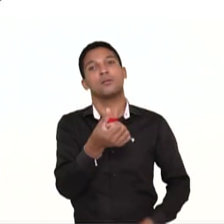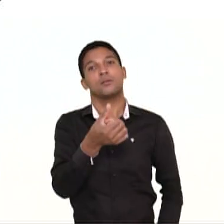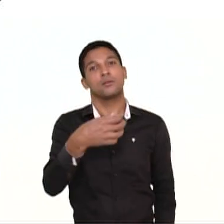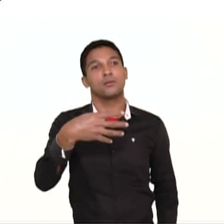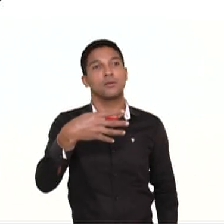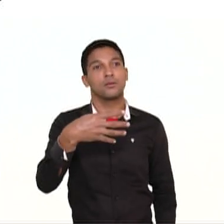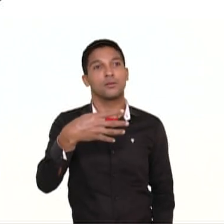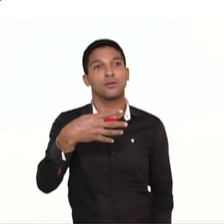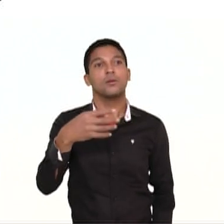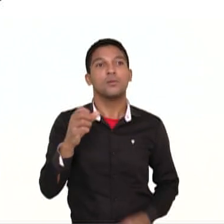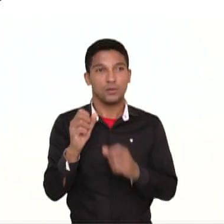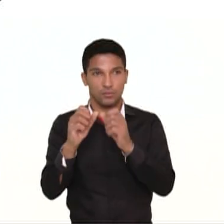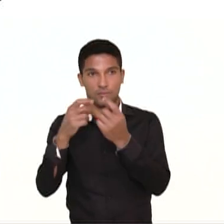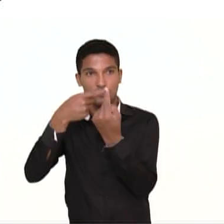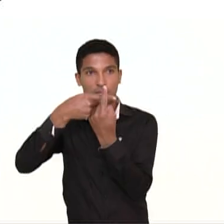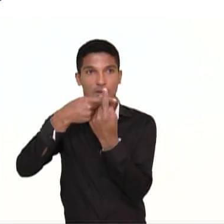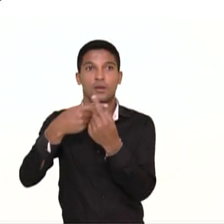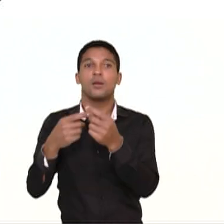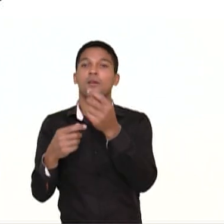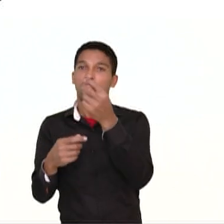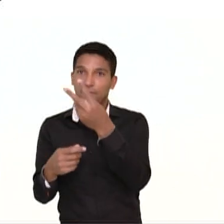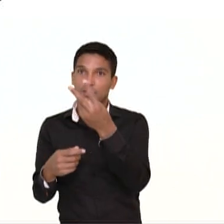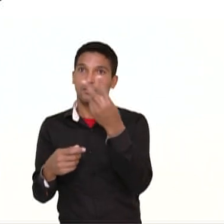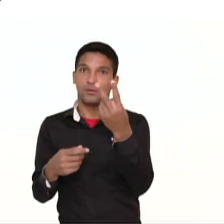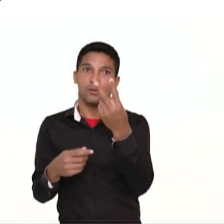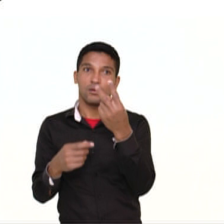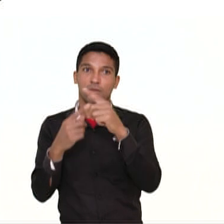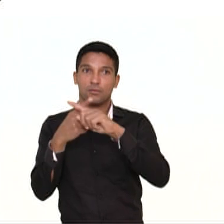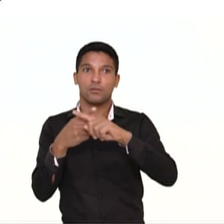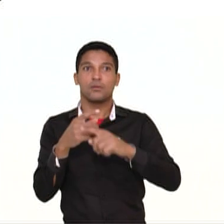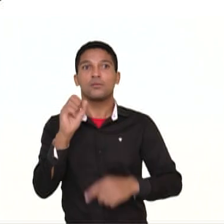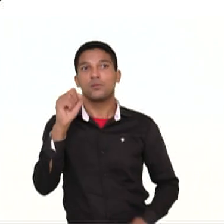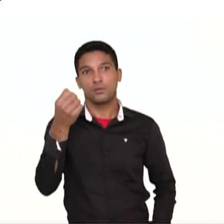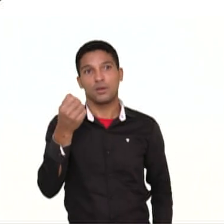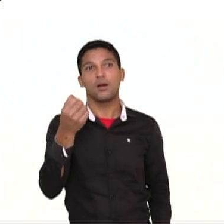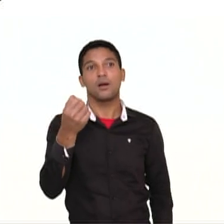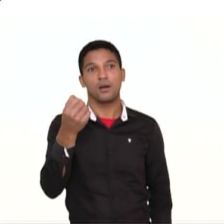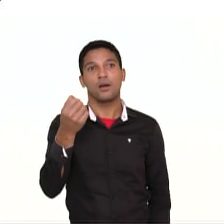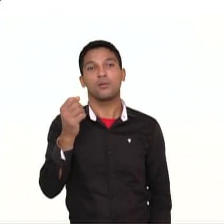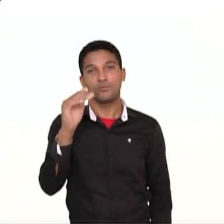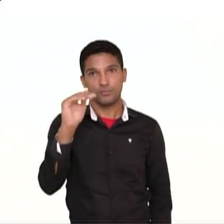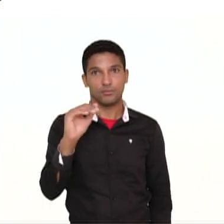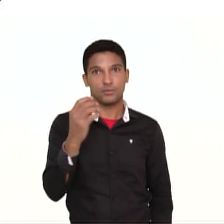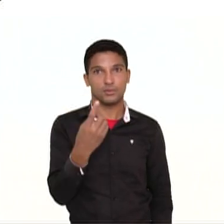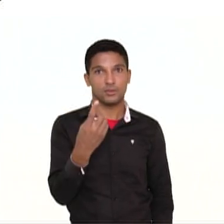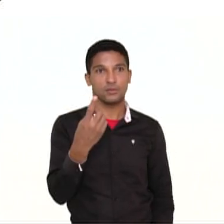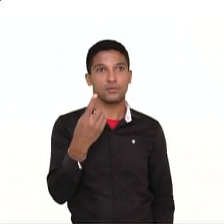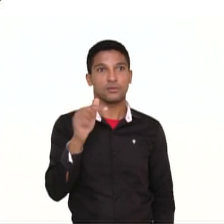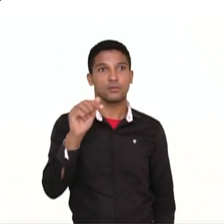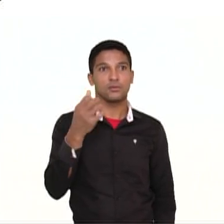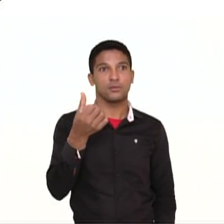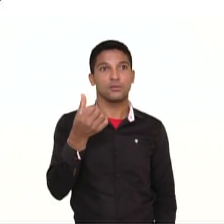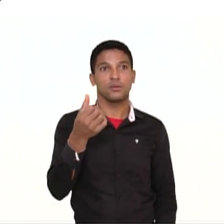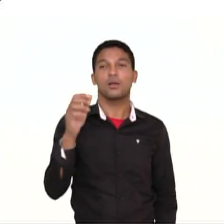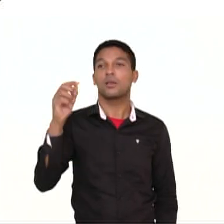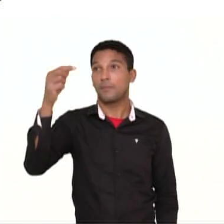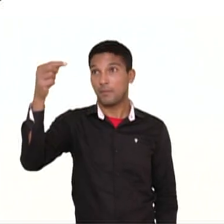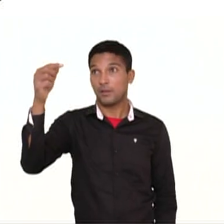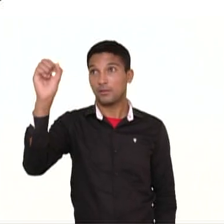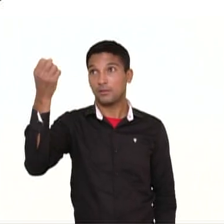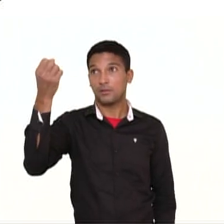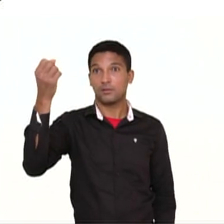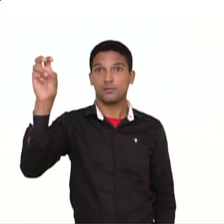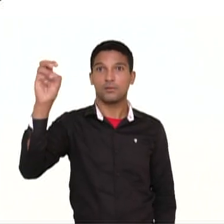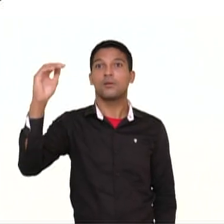64. Aqui eu já posso multiplicar o 22 por 8, que é 176. E o menos 85 a gente apenas mantém, né? Para daí somar